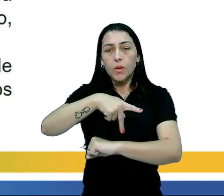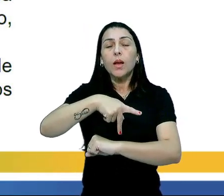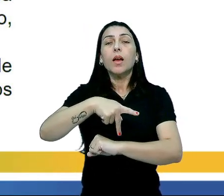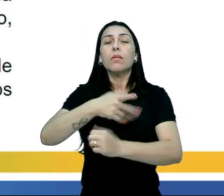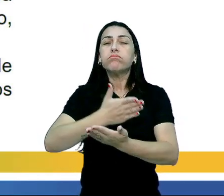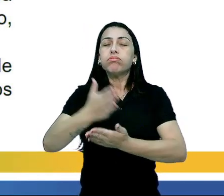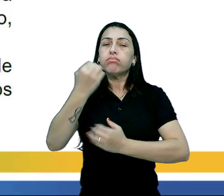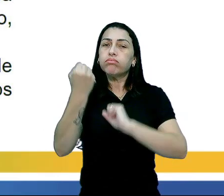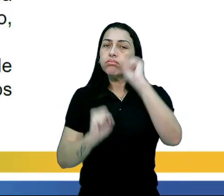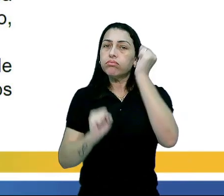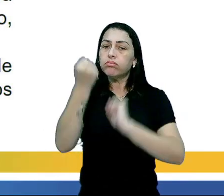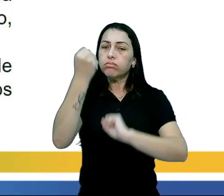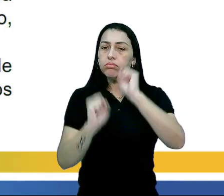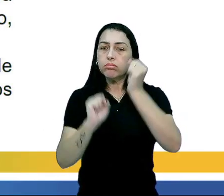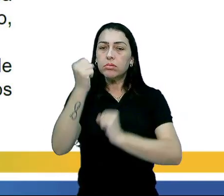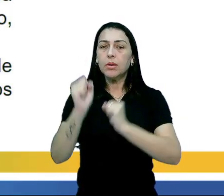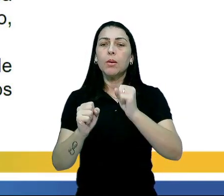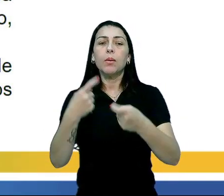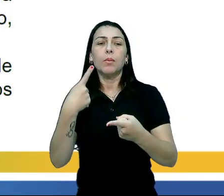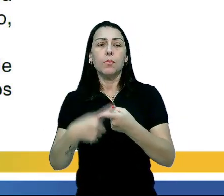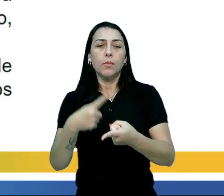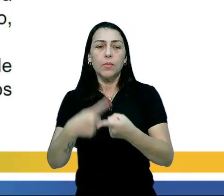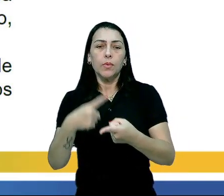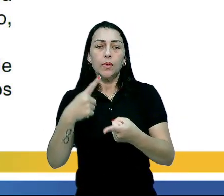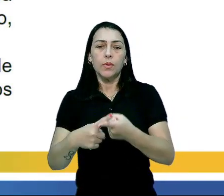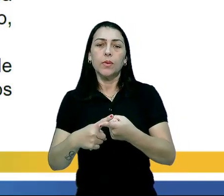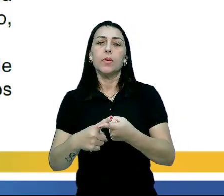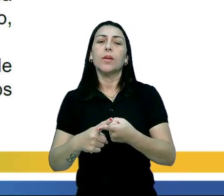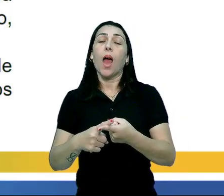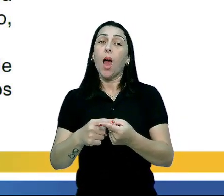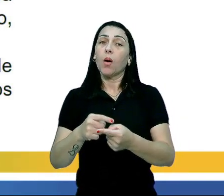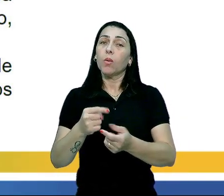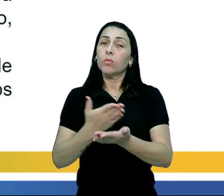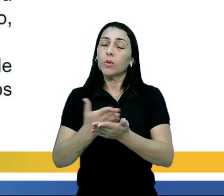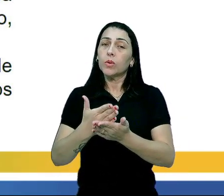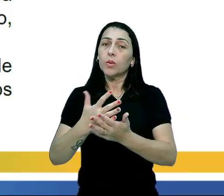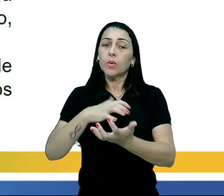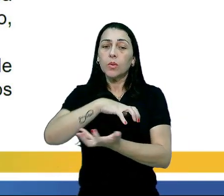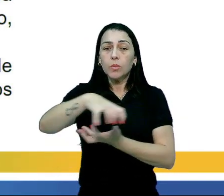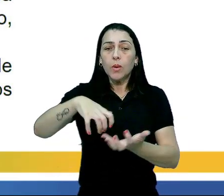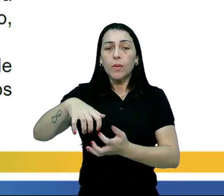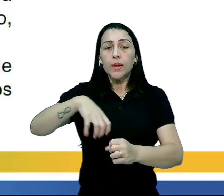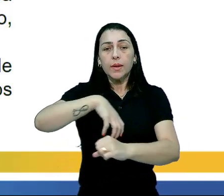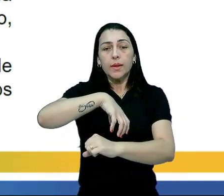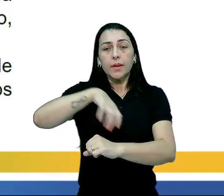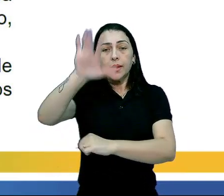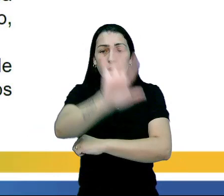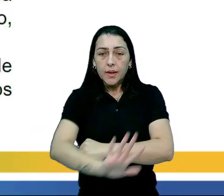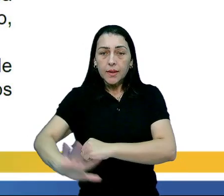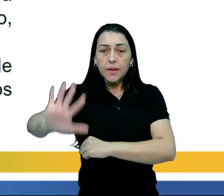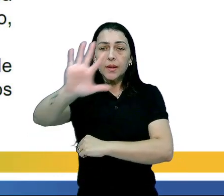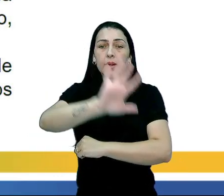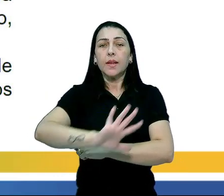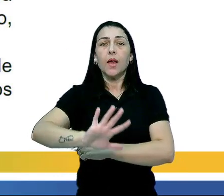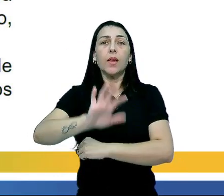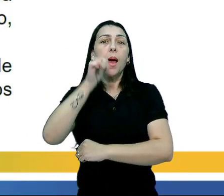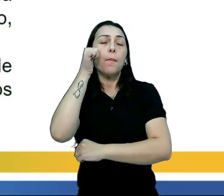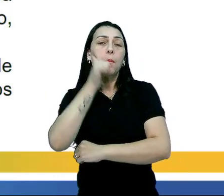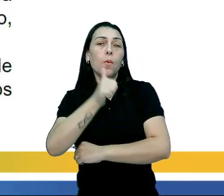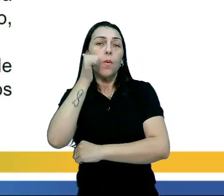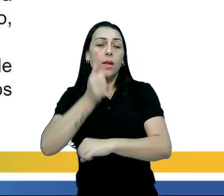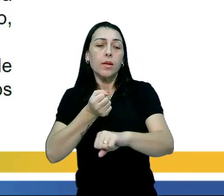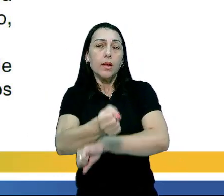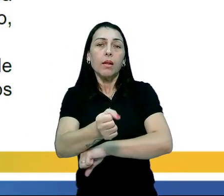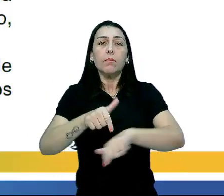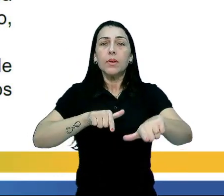de industrialização, devido essencialmente aos movimentos nacionais de emancipação